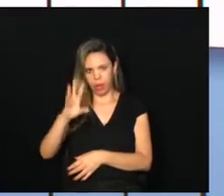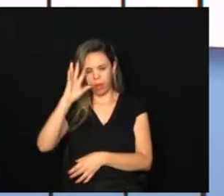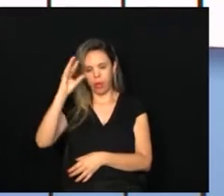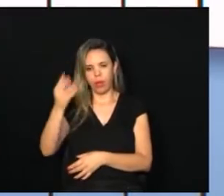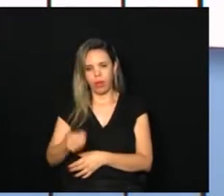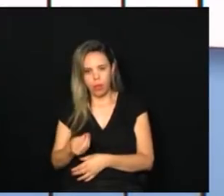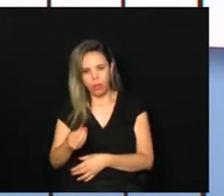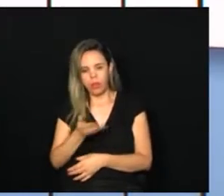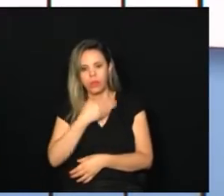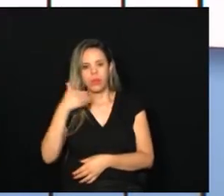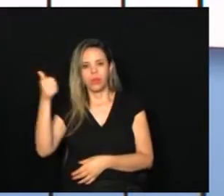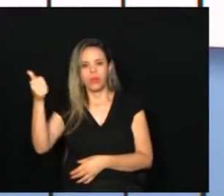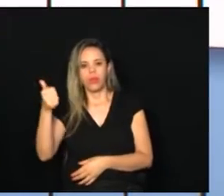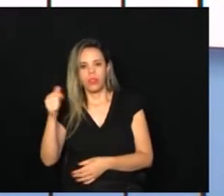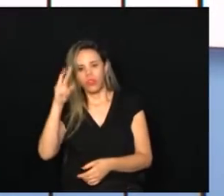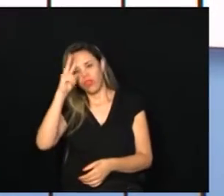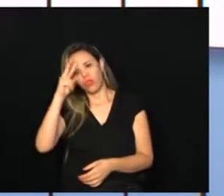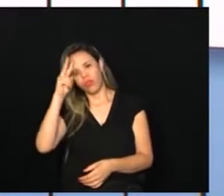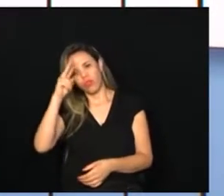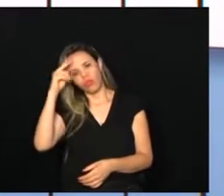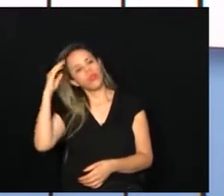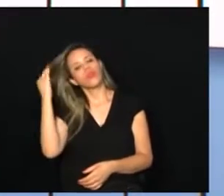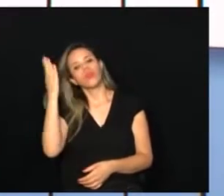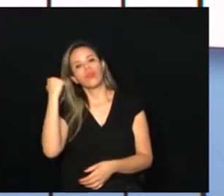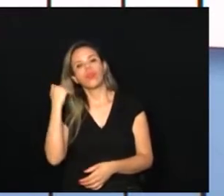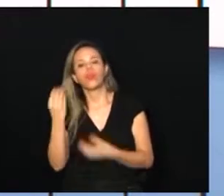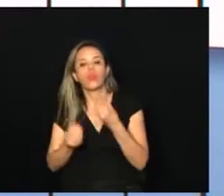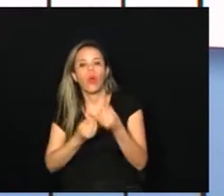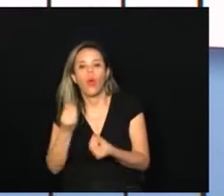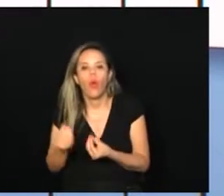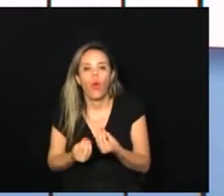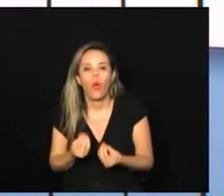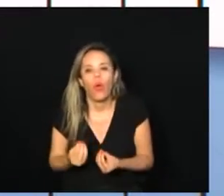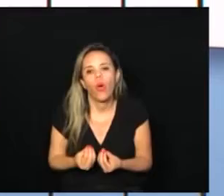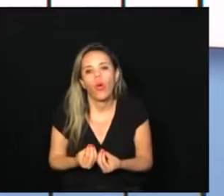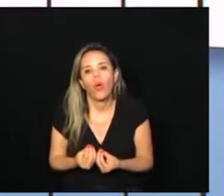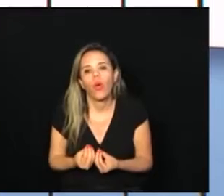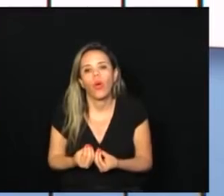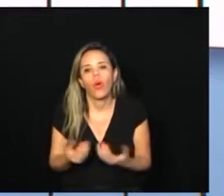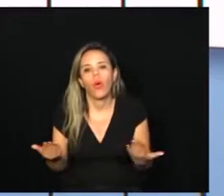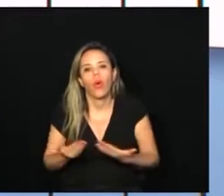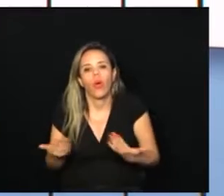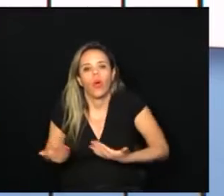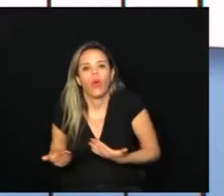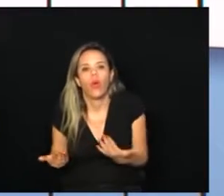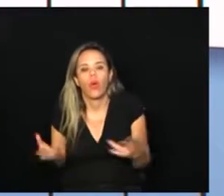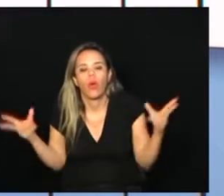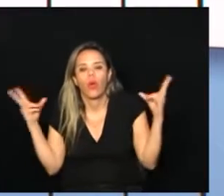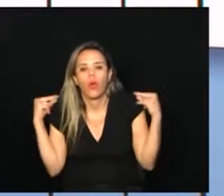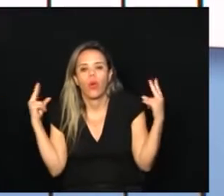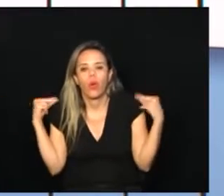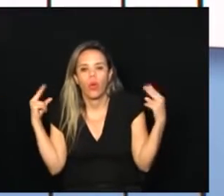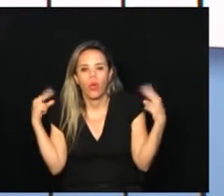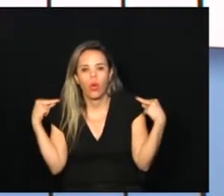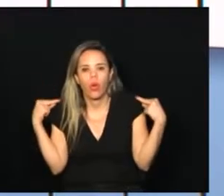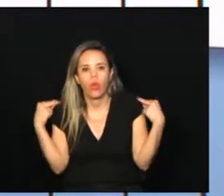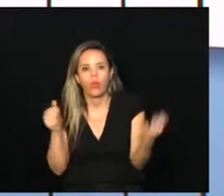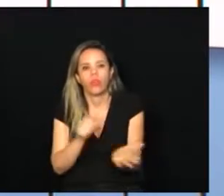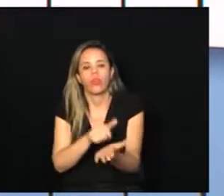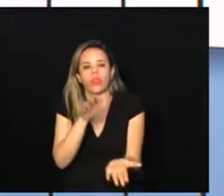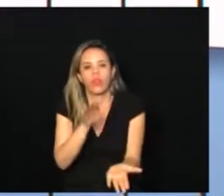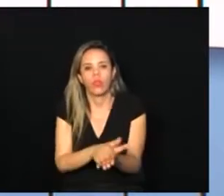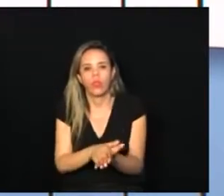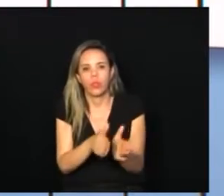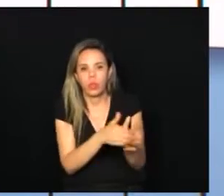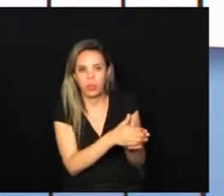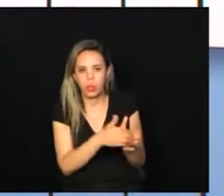entender melhor essa história, saber como é que a partir de agora os motoristas que foram multados